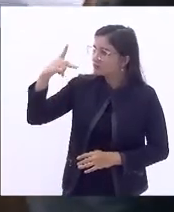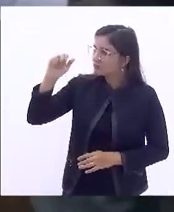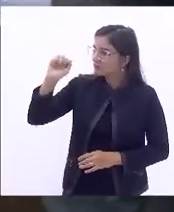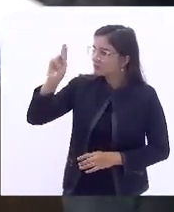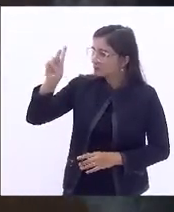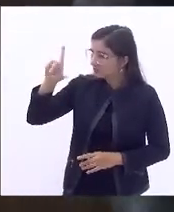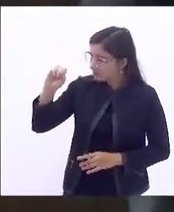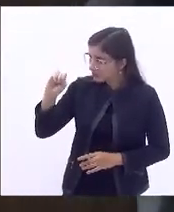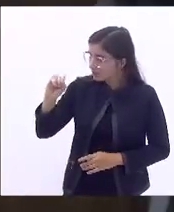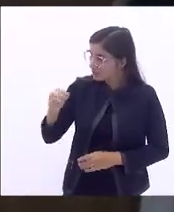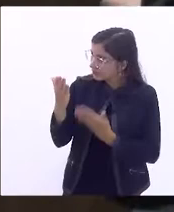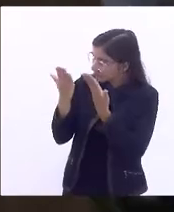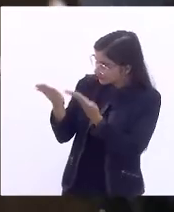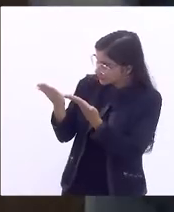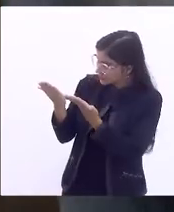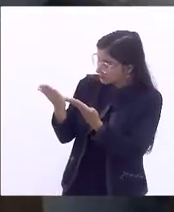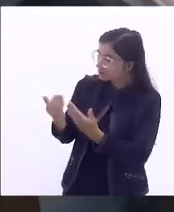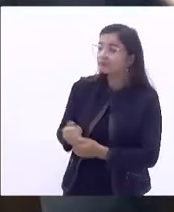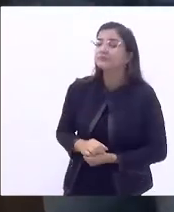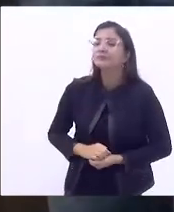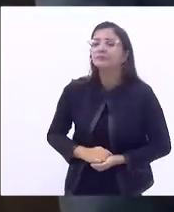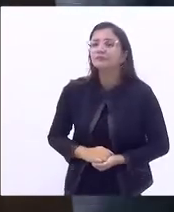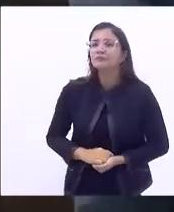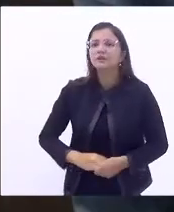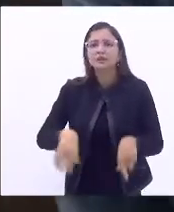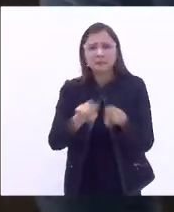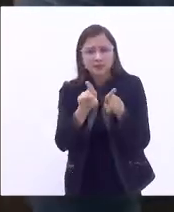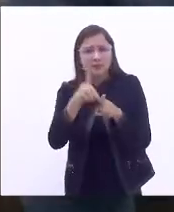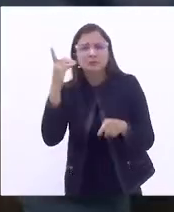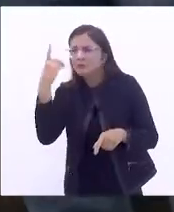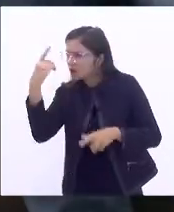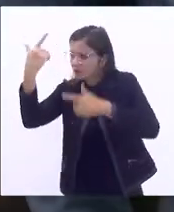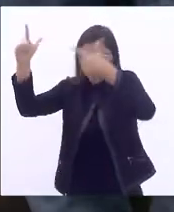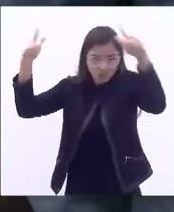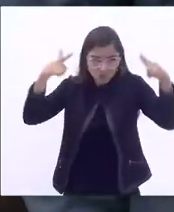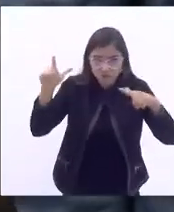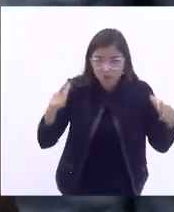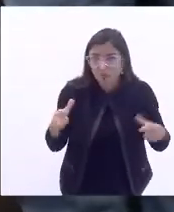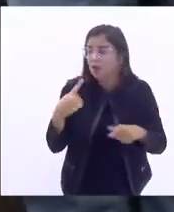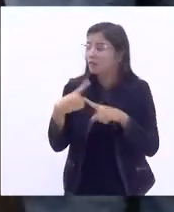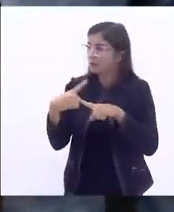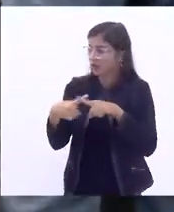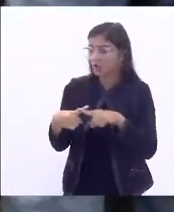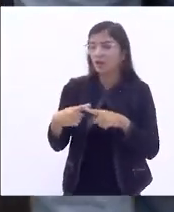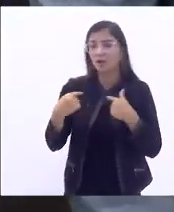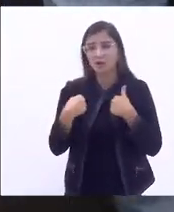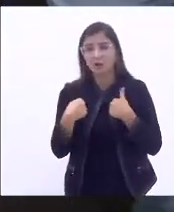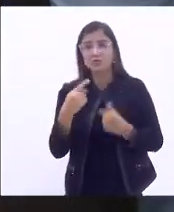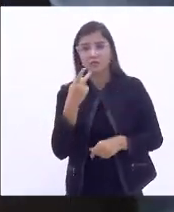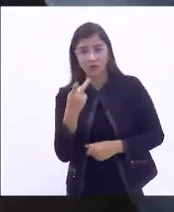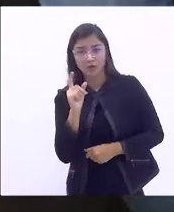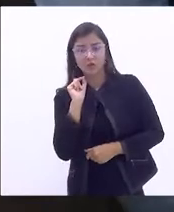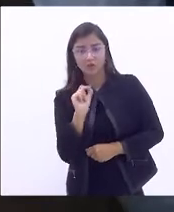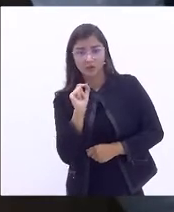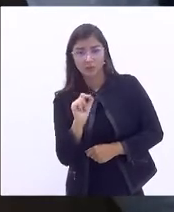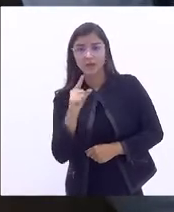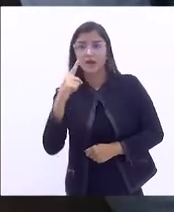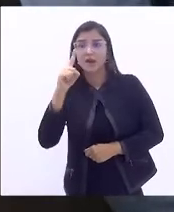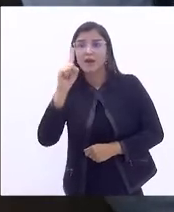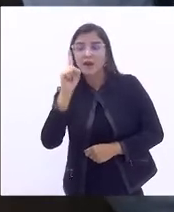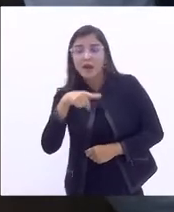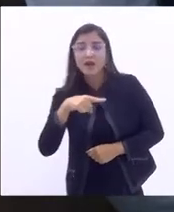meu querido líder, e demais deputados aqui na casa, porque o que se trata, na verdade, é de